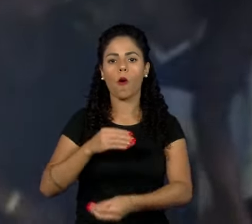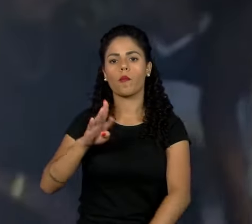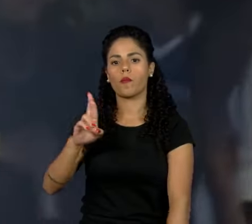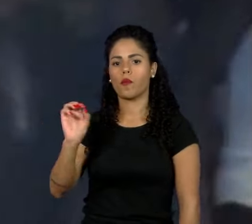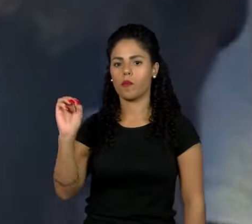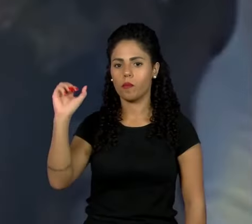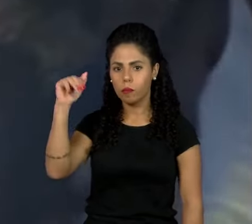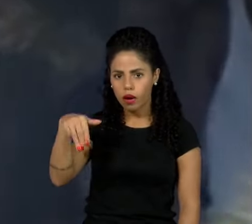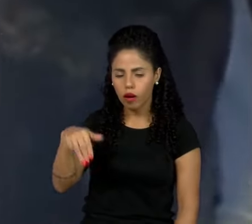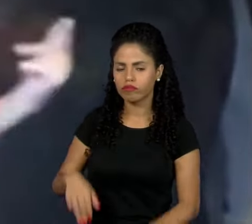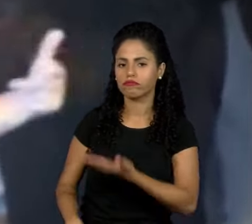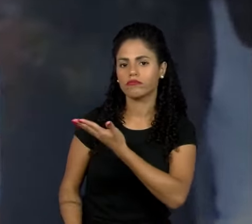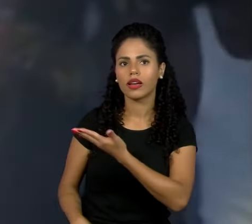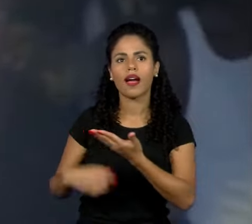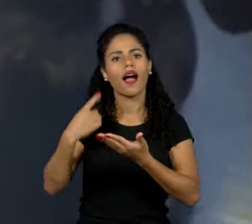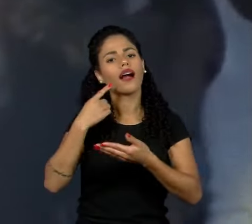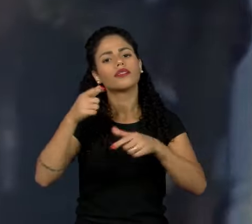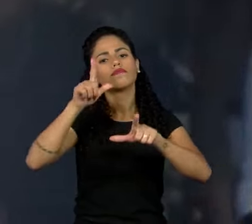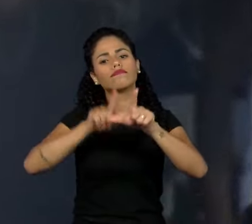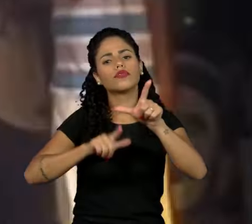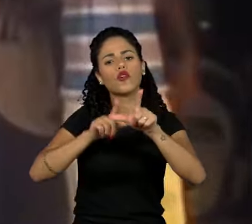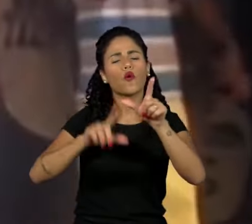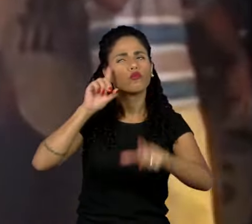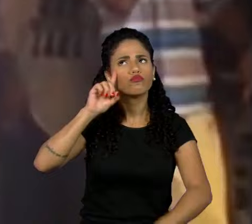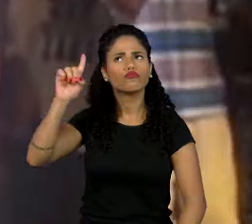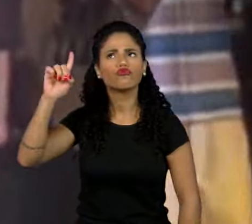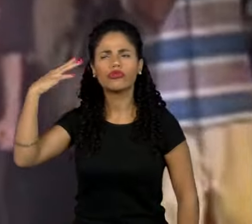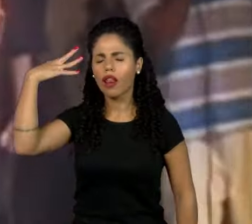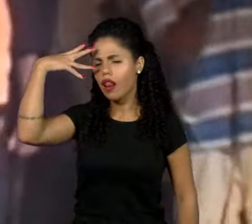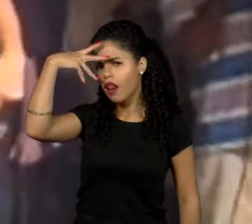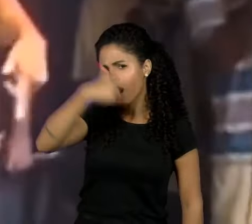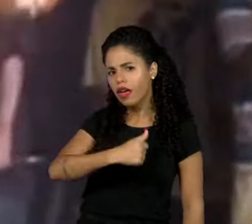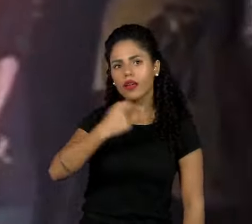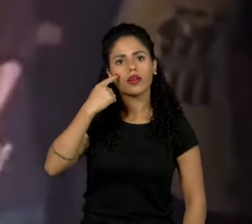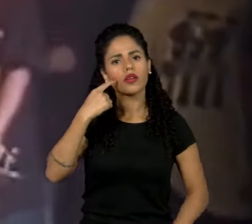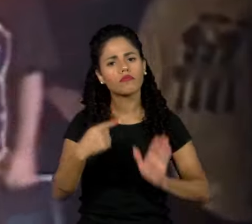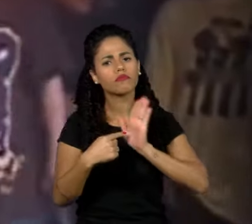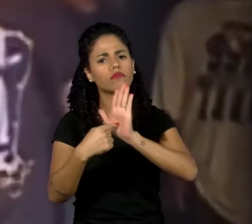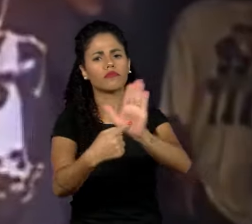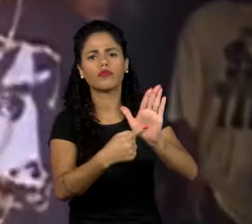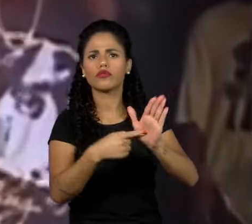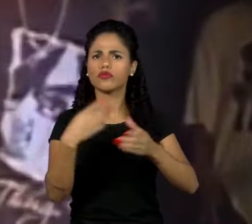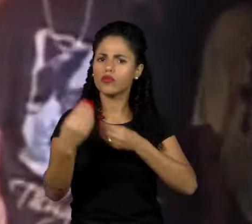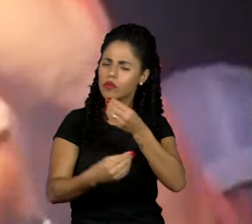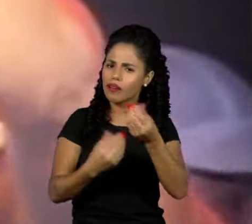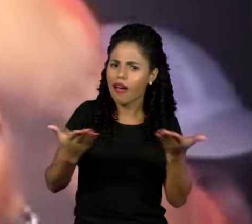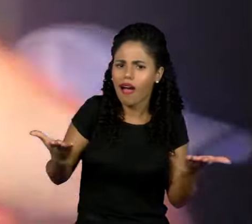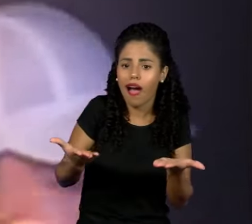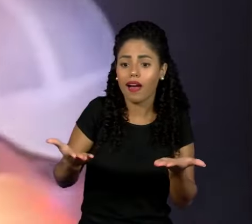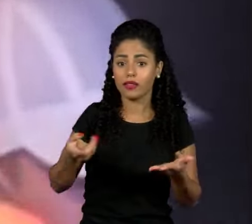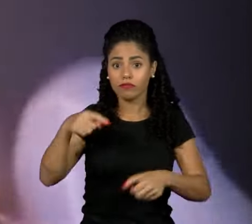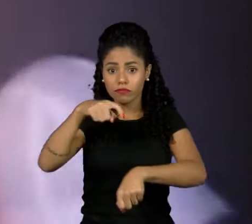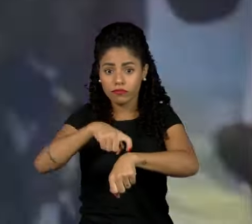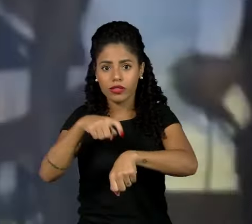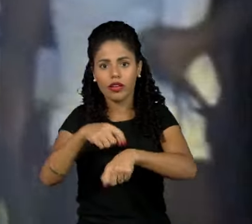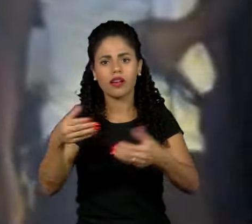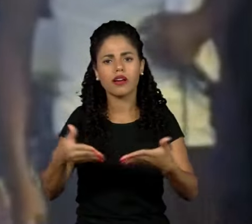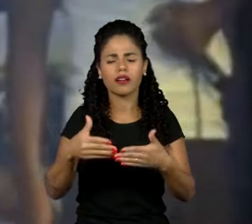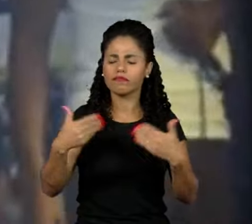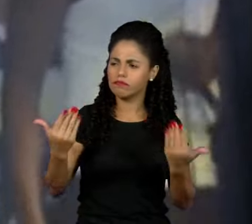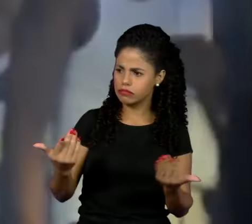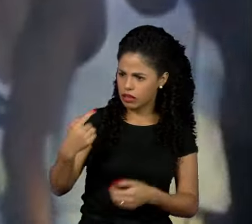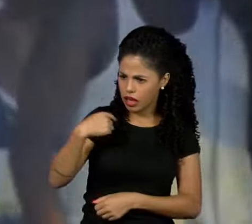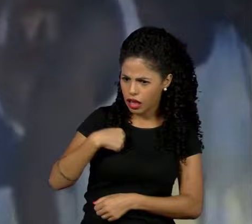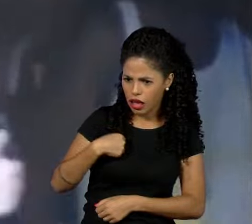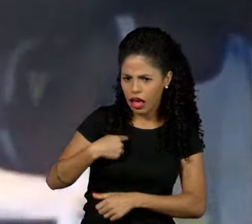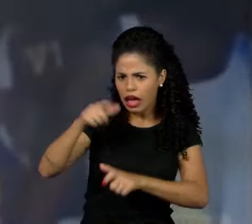é uma música que fala Eis que um belo dia alguém mostrou pra mim uma reunião tribal de James Brown e Aldrin. Ele fala que nesse momento ele olha e fala, porra,